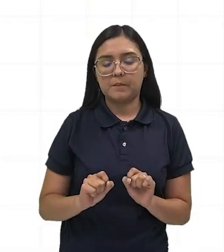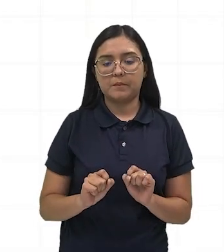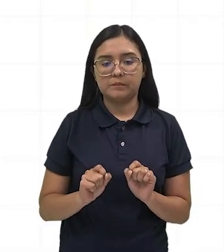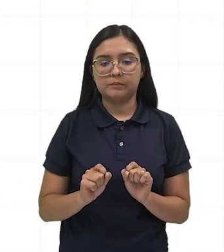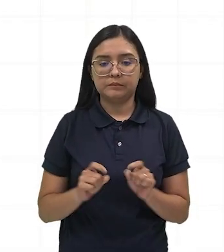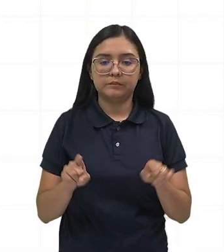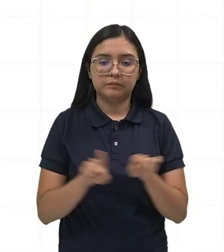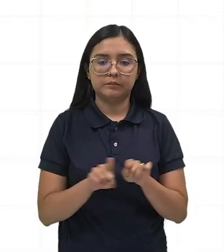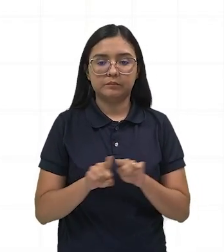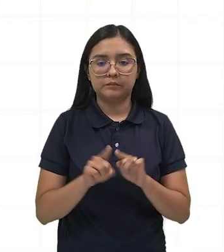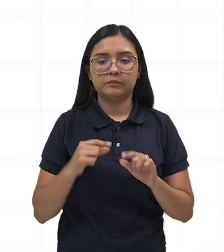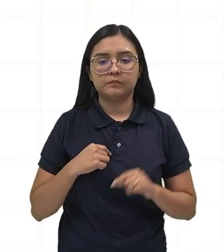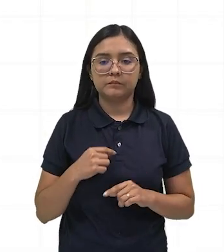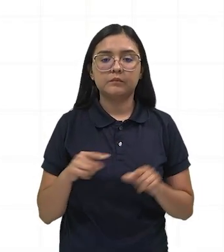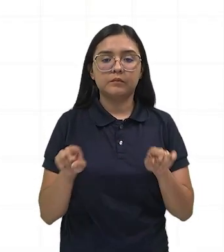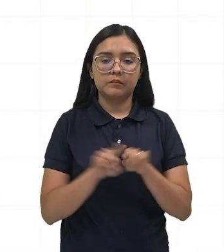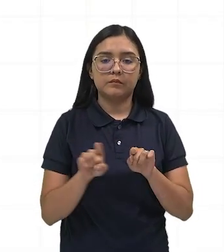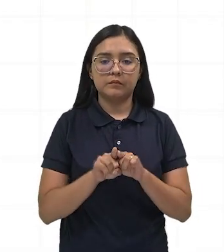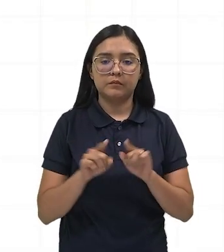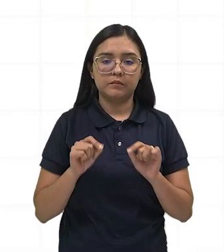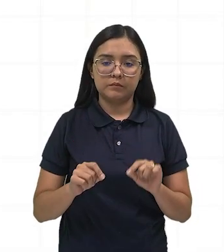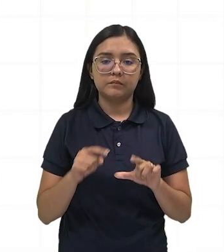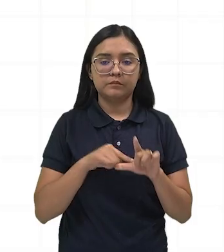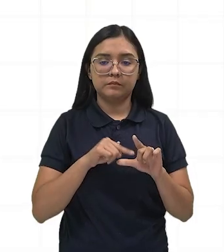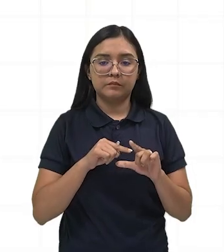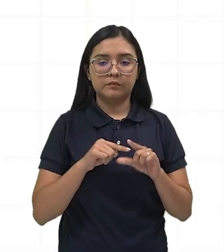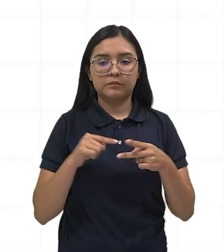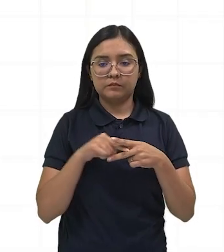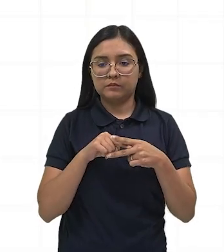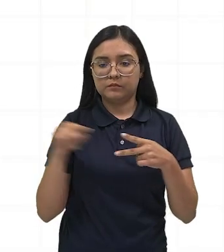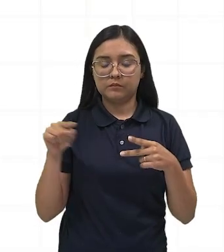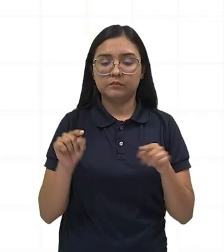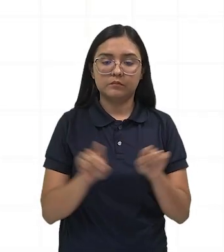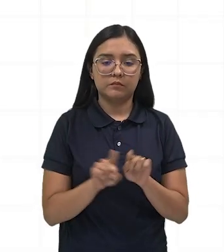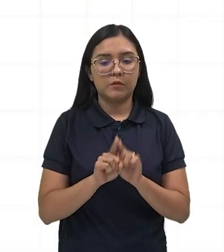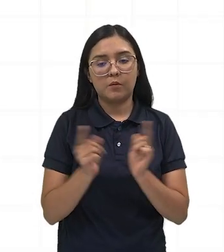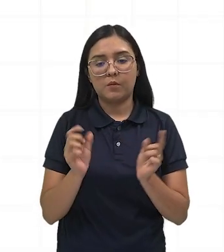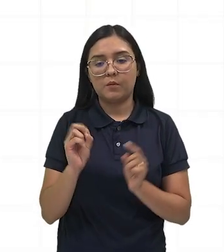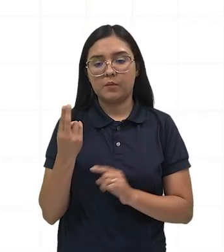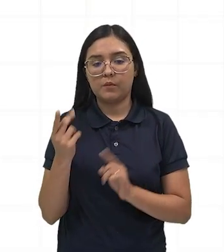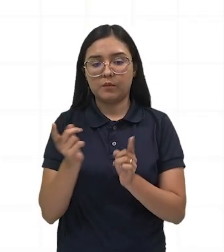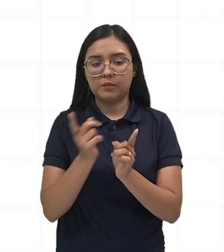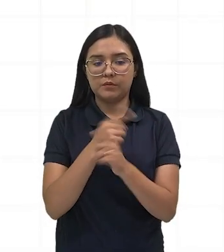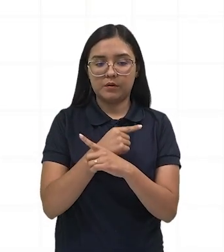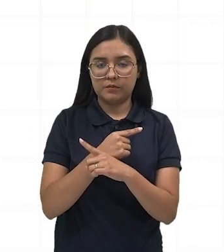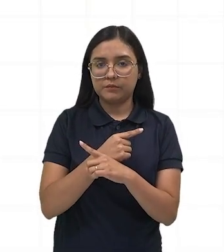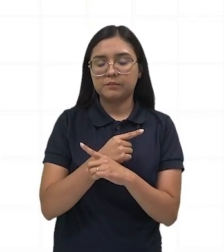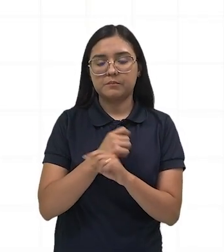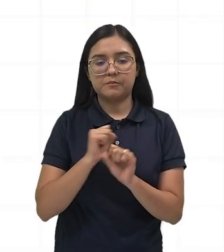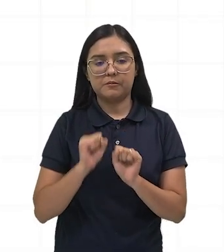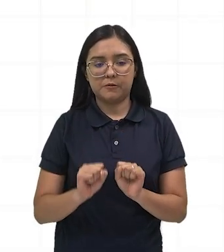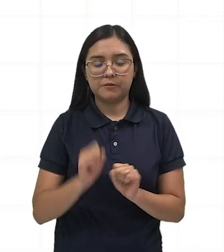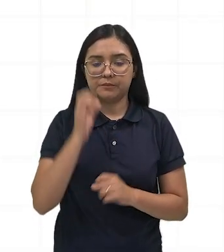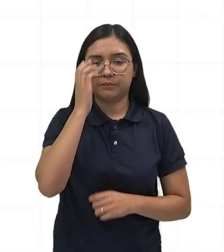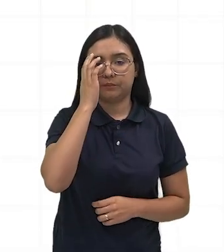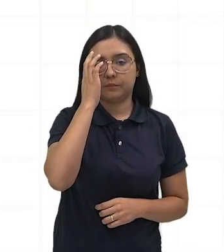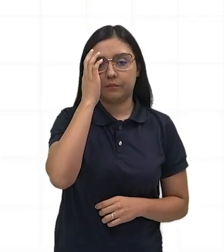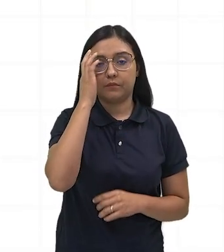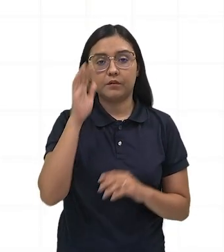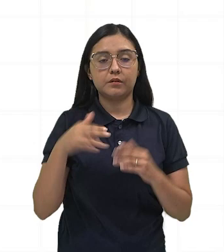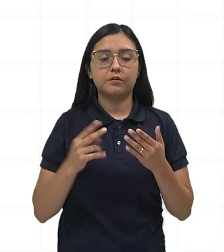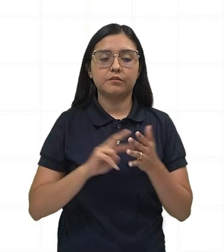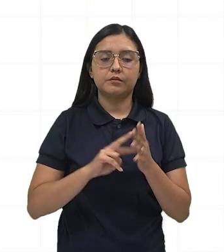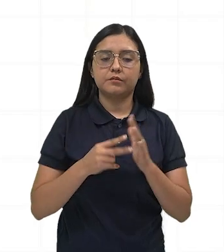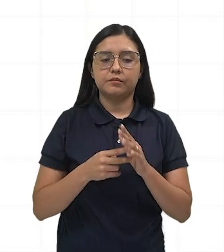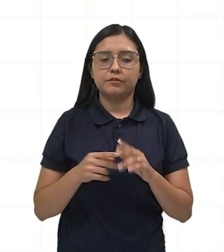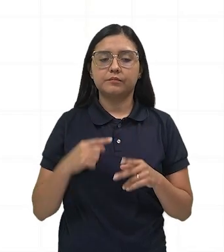onde é o vértice, e depois ir para o outro ponto, ou fazer o ao contrário. Tá bom? Então, significa que o meu